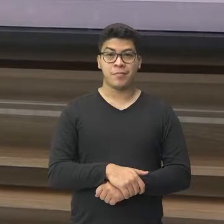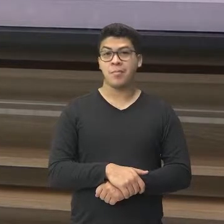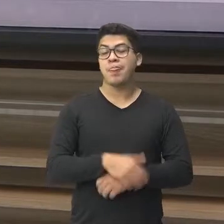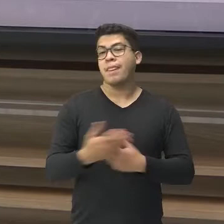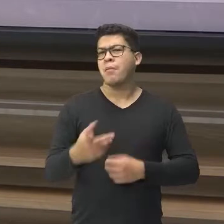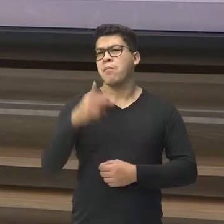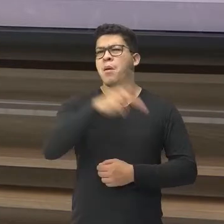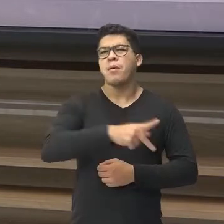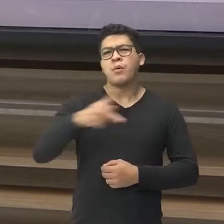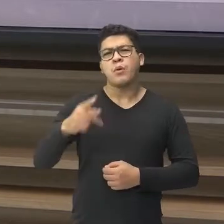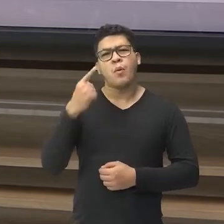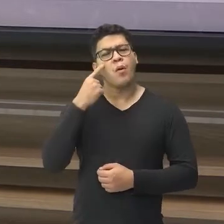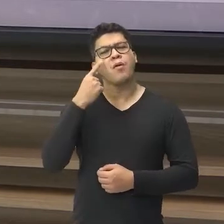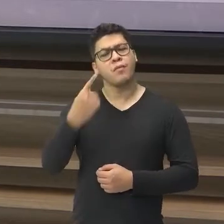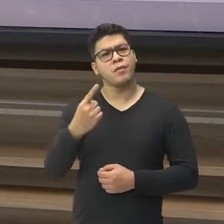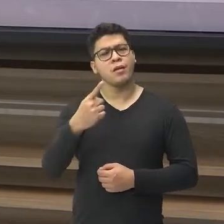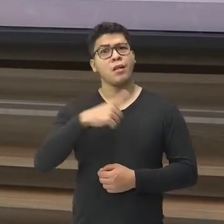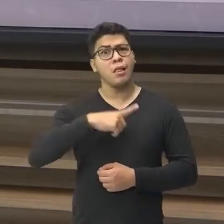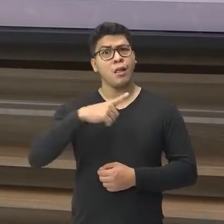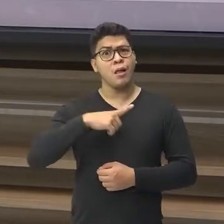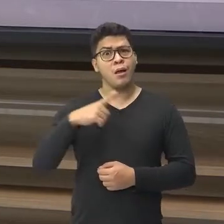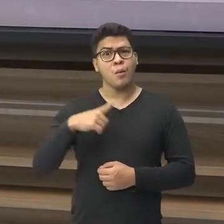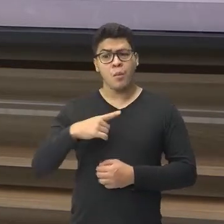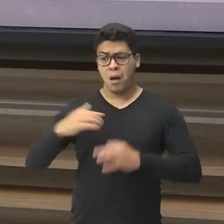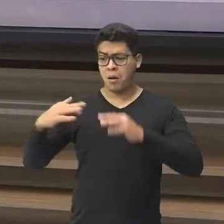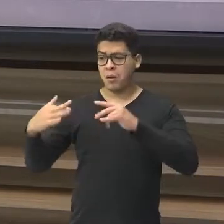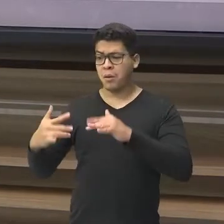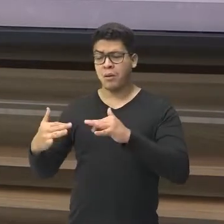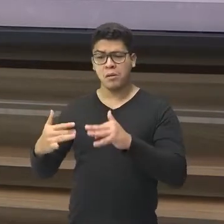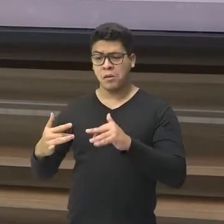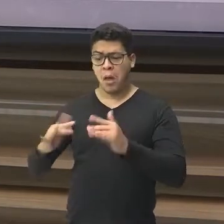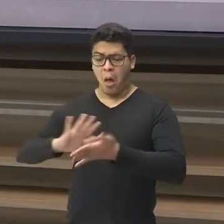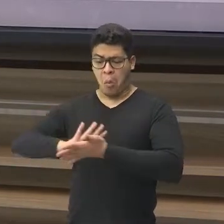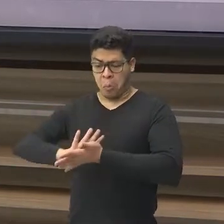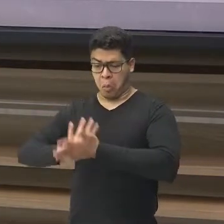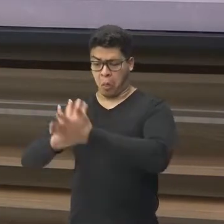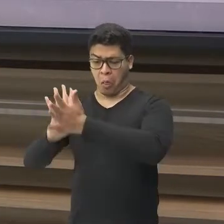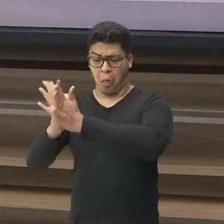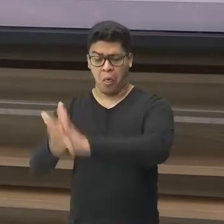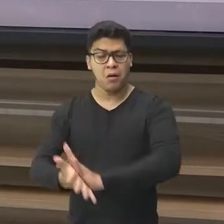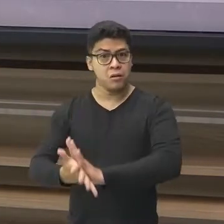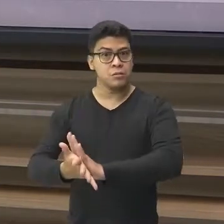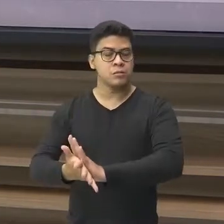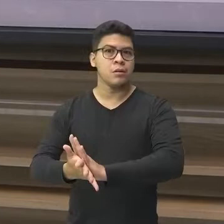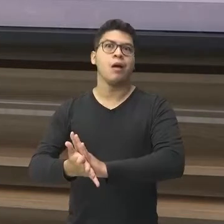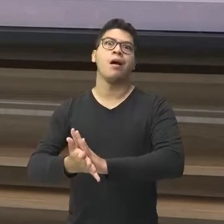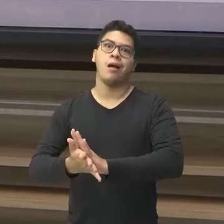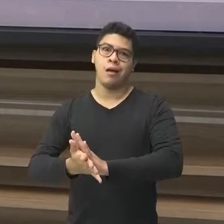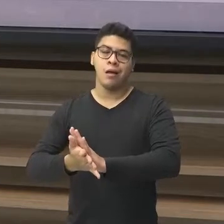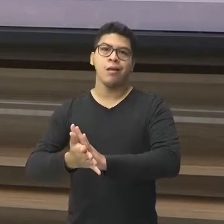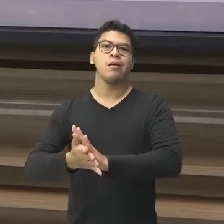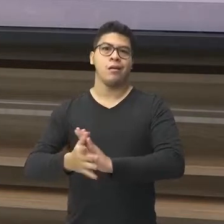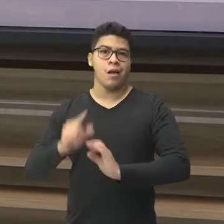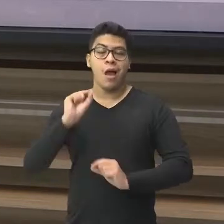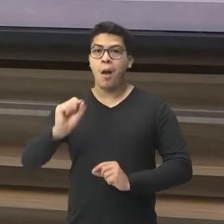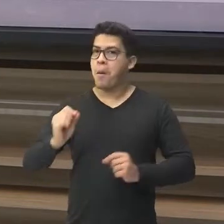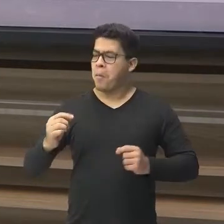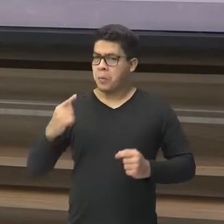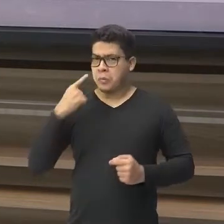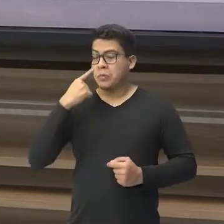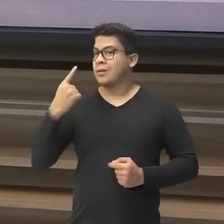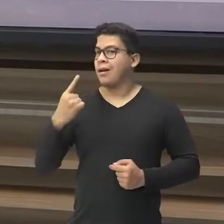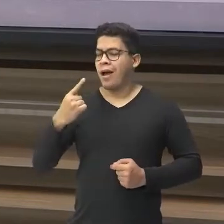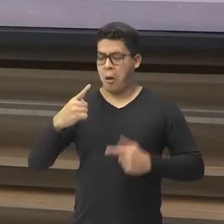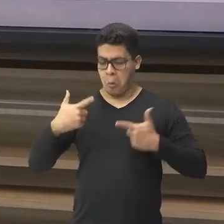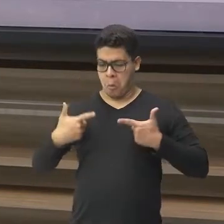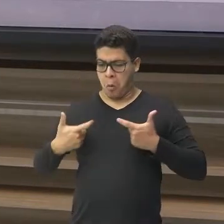Professora, mas eu vi a cidade de Stalingrado destruída. Como assim? Gente, incrível essa batalha. Gosto